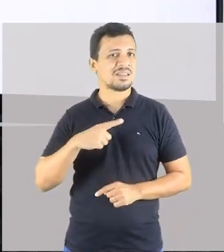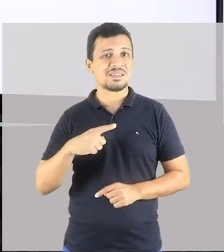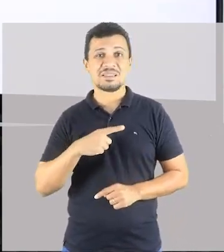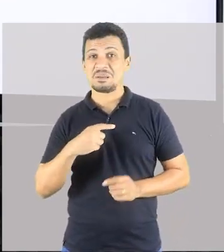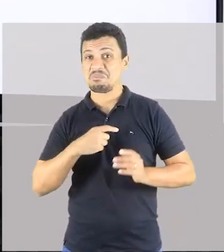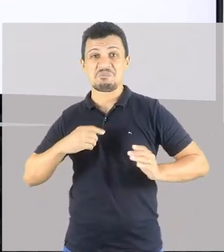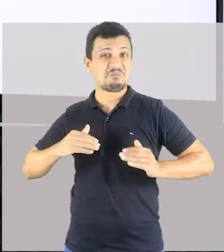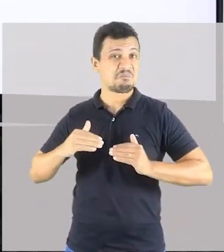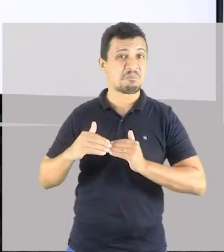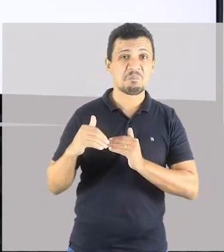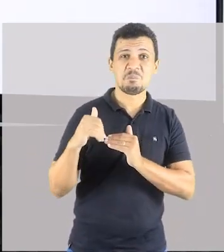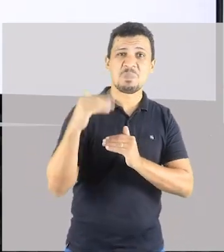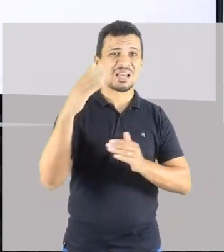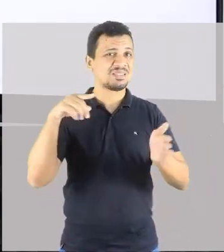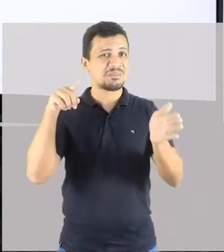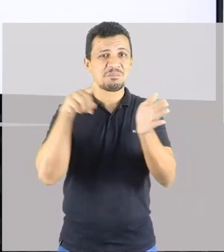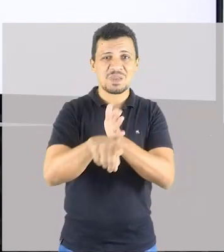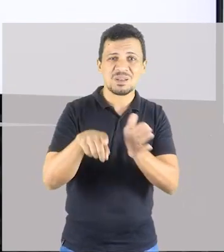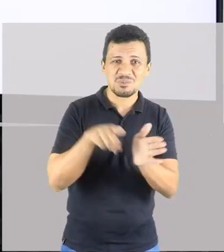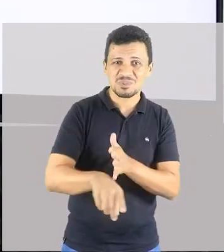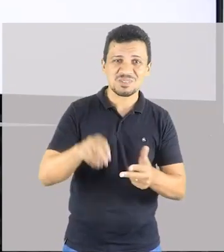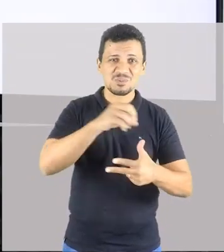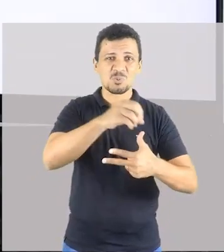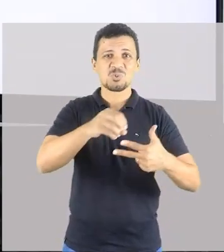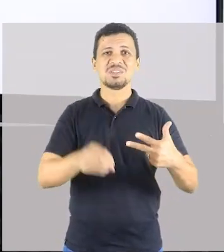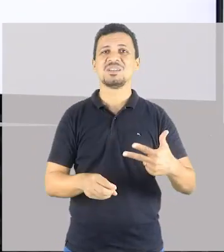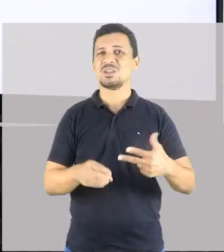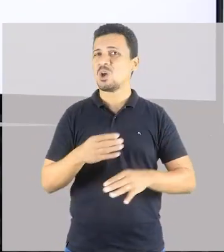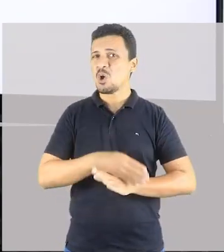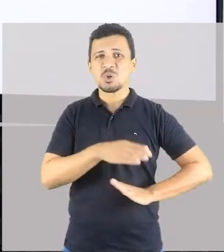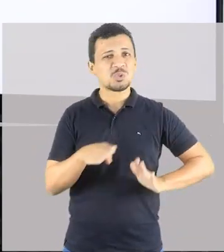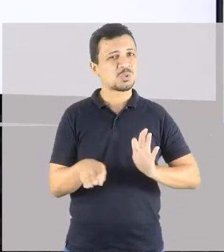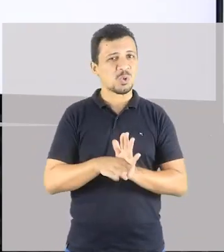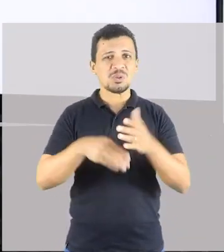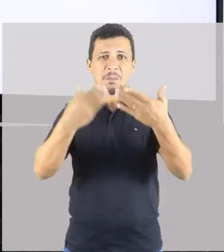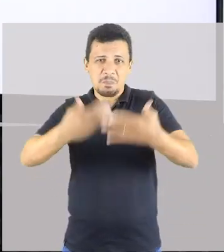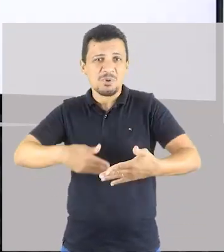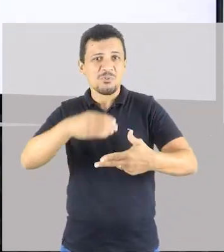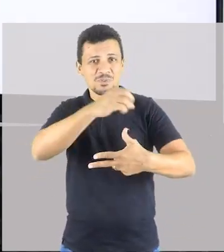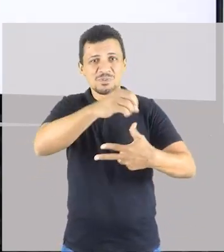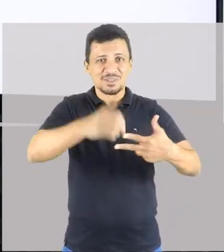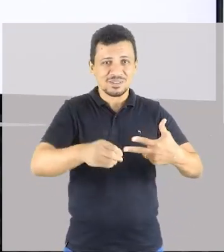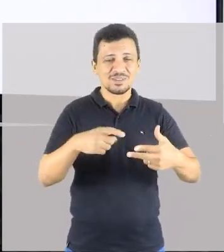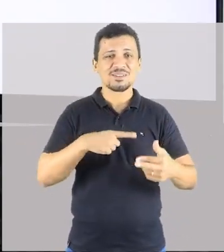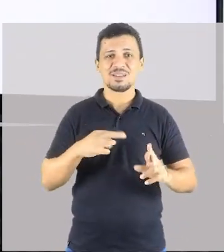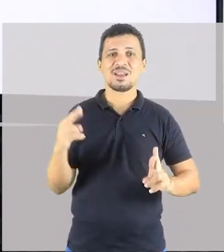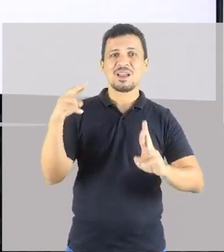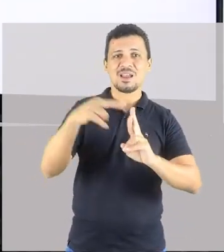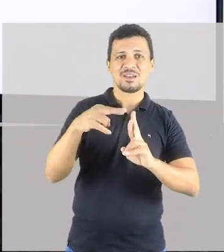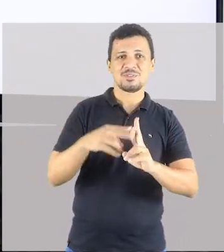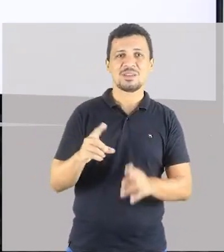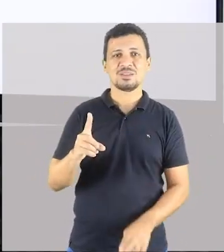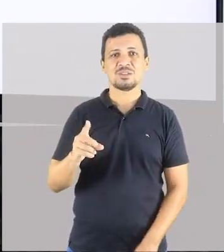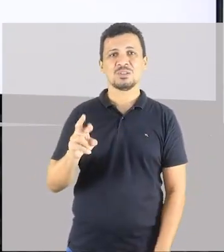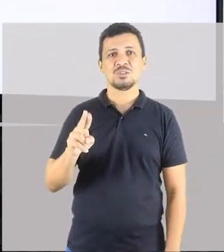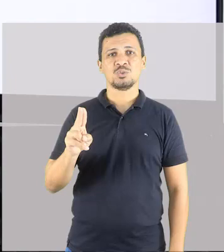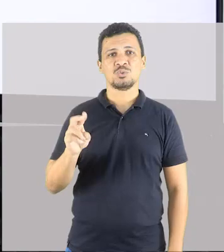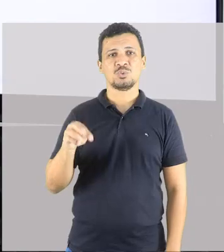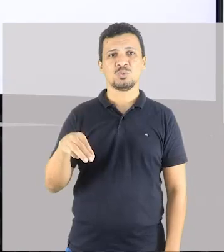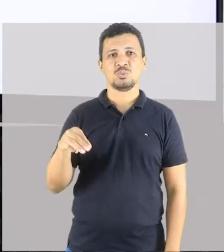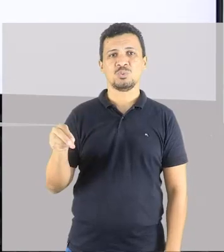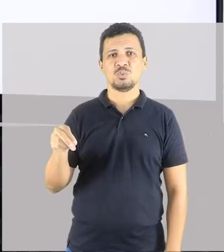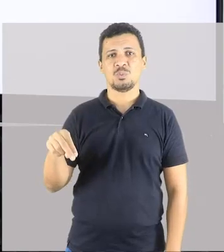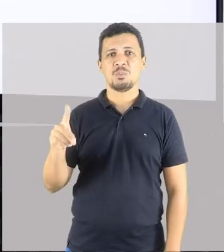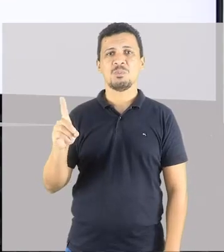recordista do Enem, certo? Praticamente você vai ter em todas as provas do Enem alguma referência a Carlos Drummond de Andrade. Então,